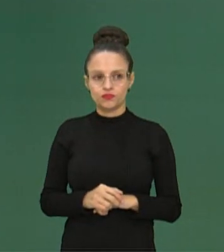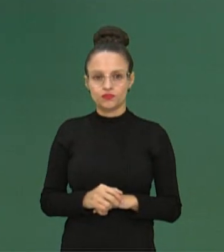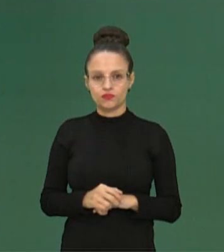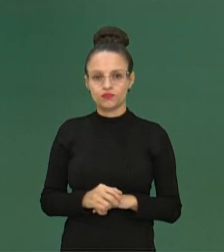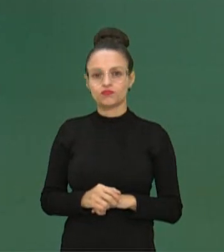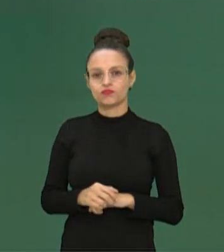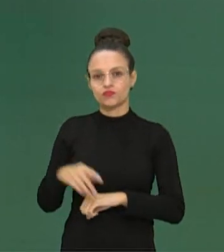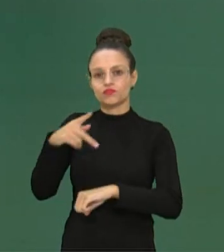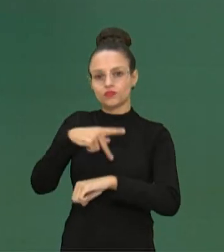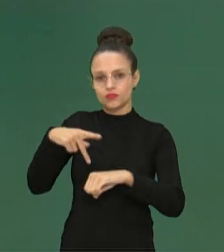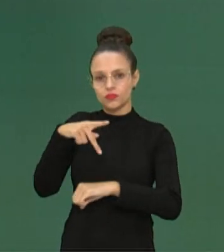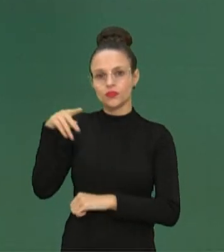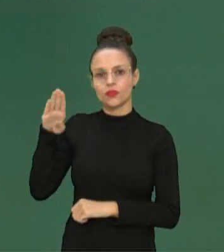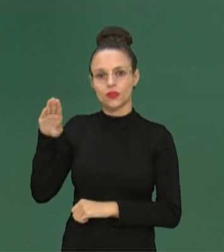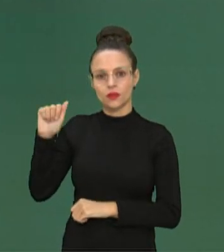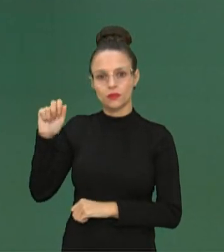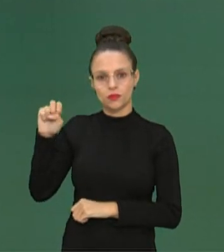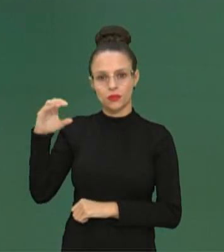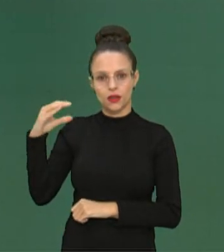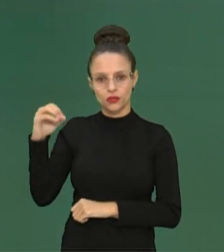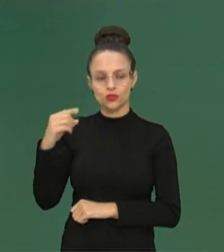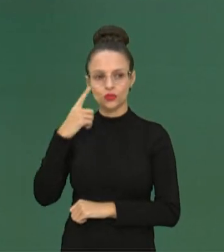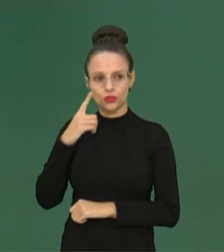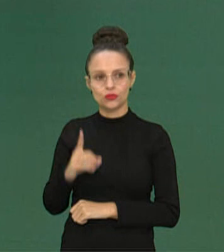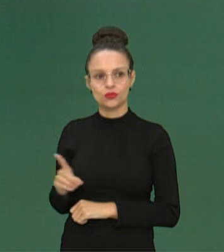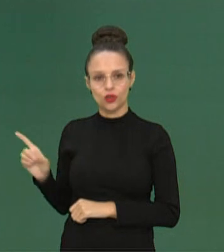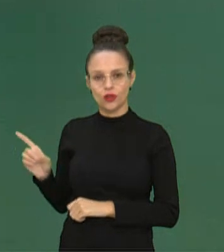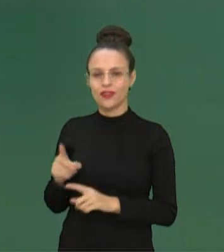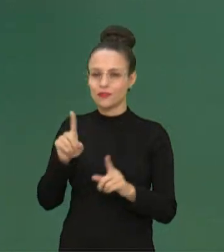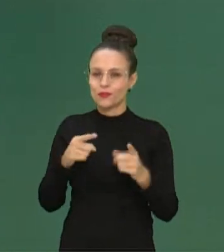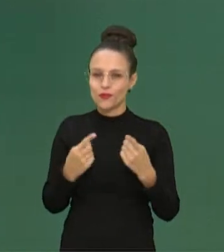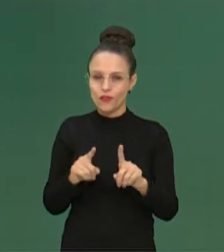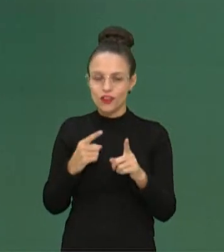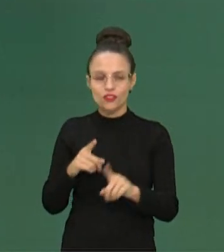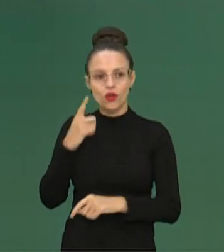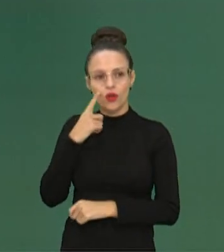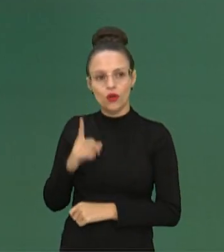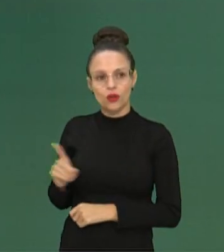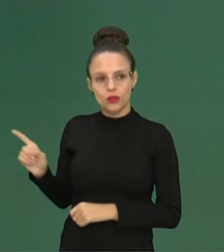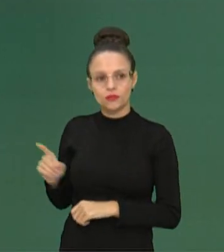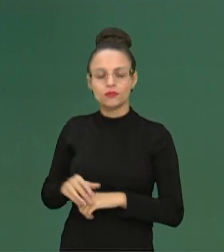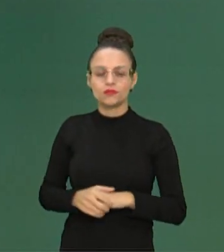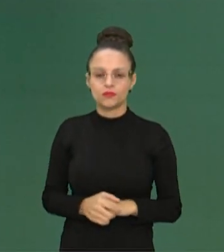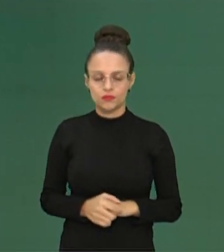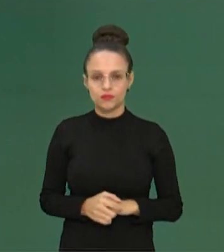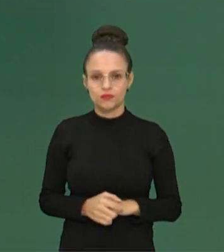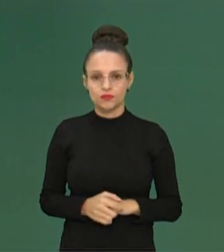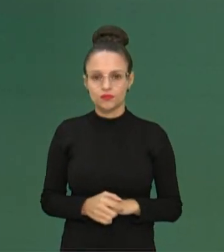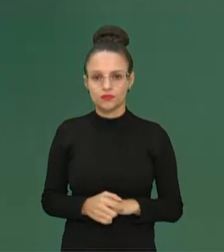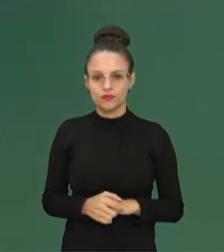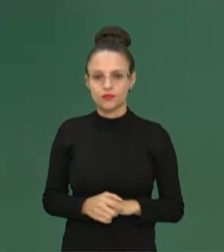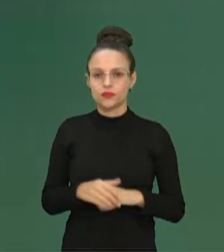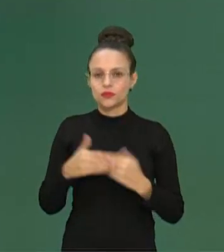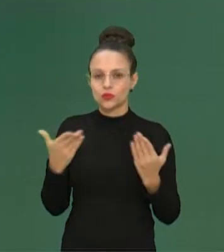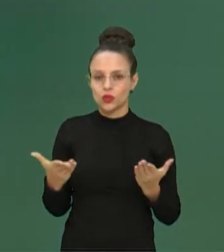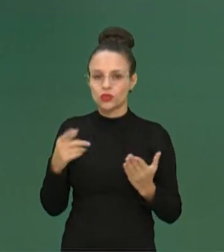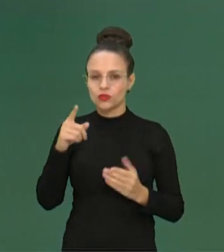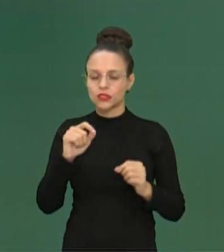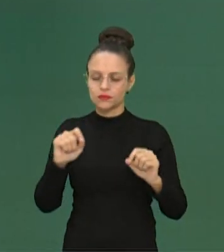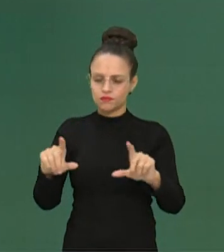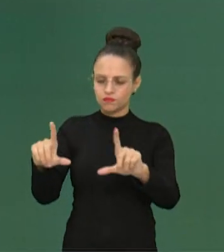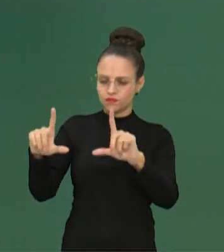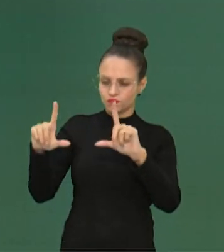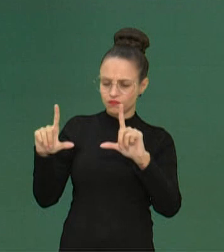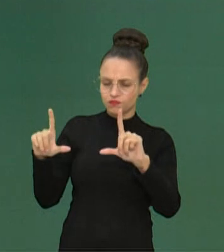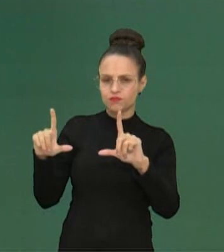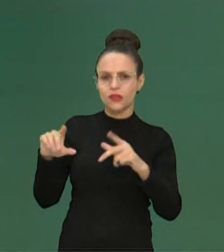País Basco, a Charge já te deu a dica. Isso foi provocativo. Vou dizer o seguinte, quando você pegar uma charge no